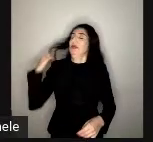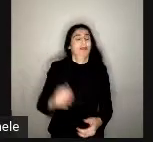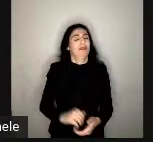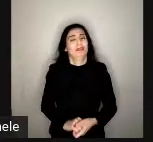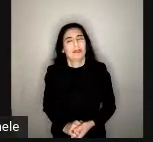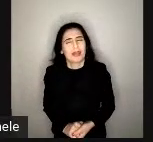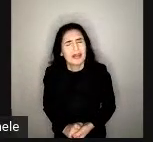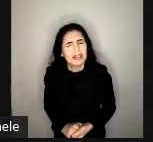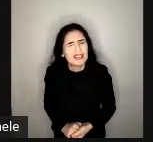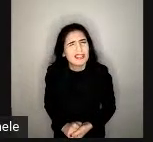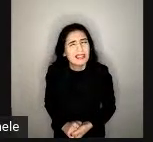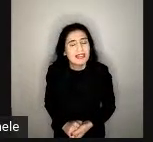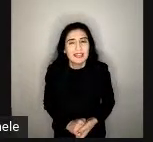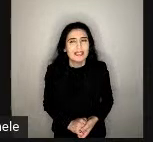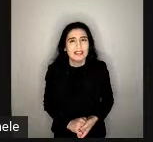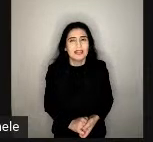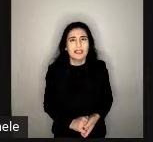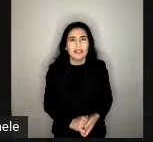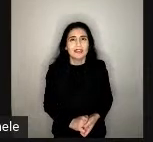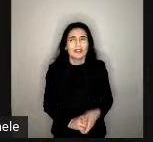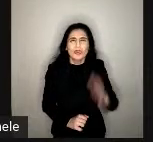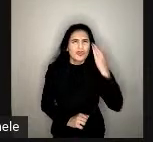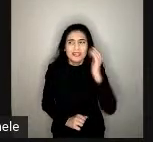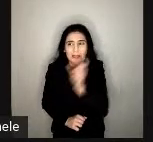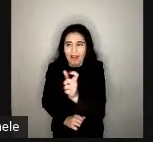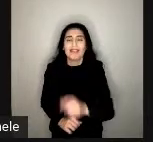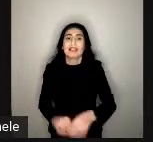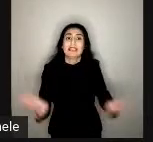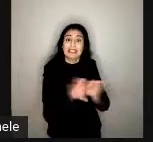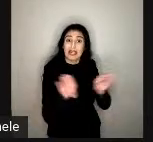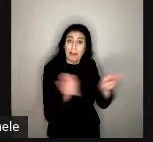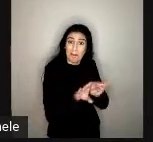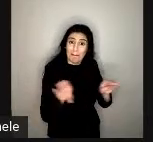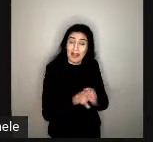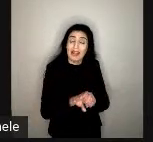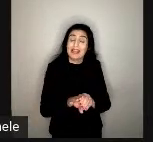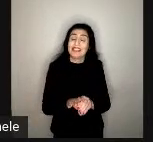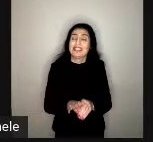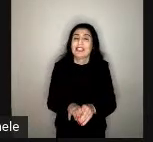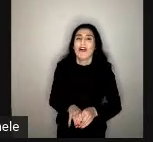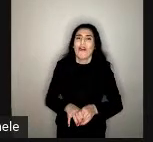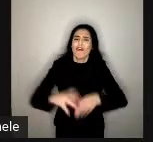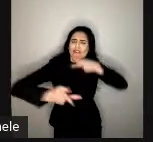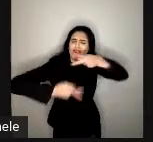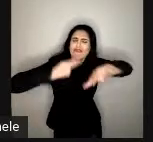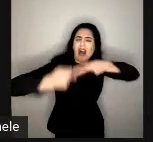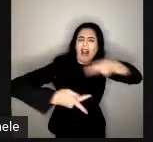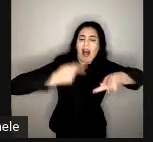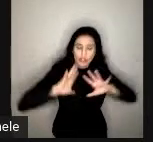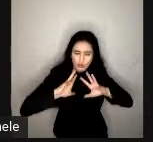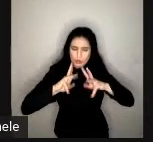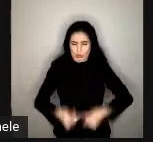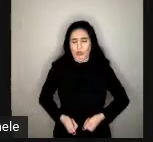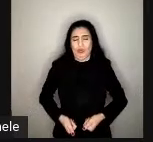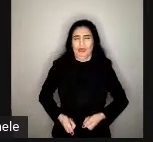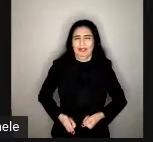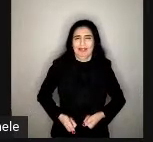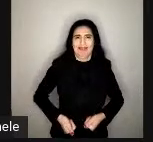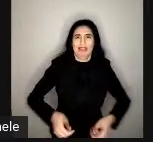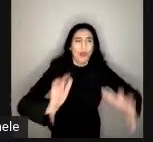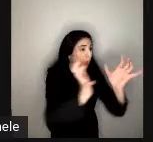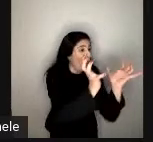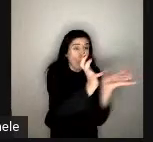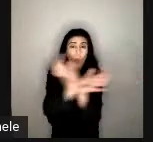E a nossa família de Peito Aberto, porque sem todos esses relatos e saber de todas